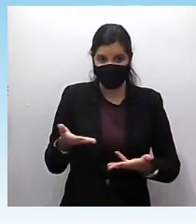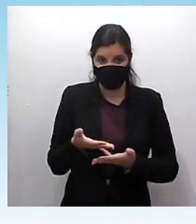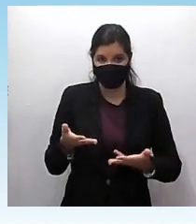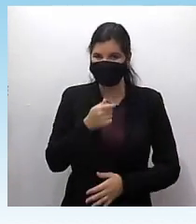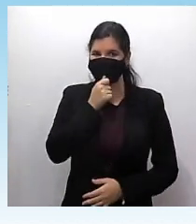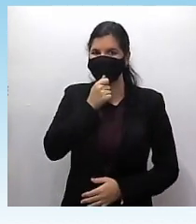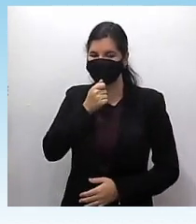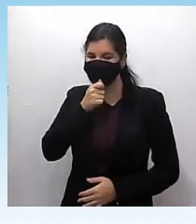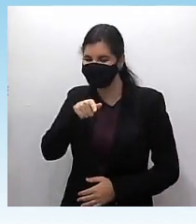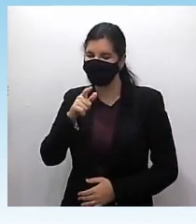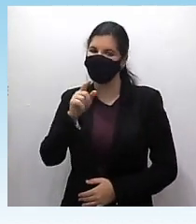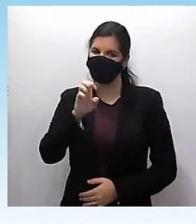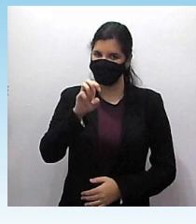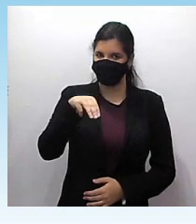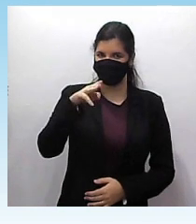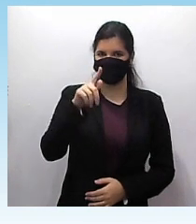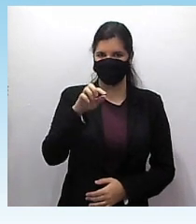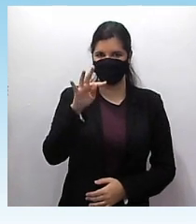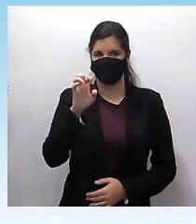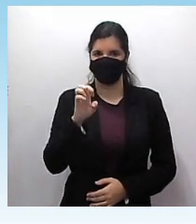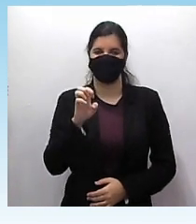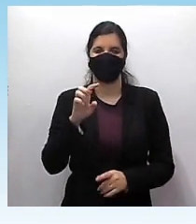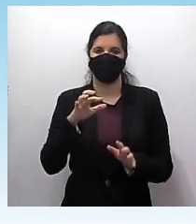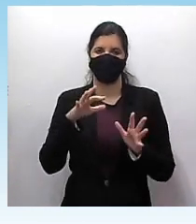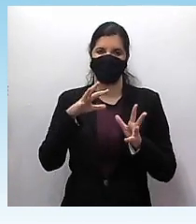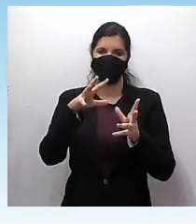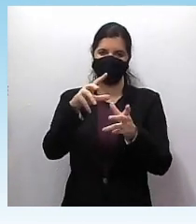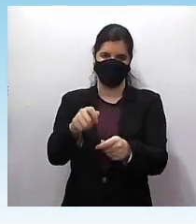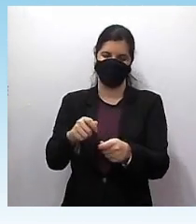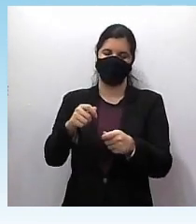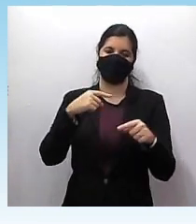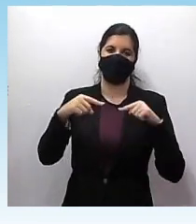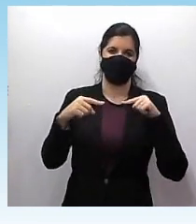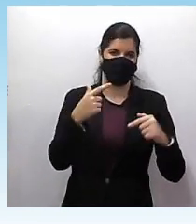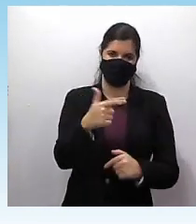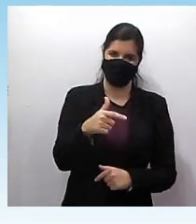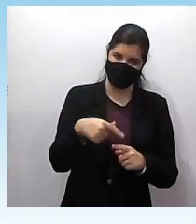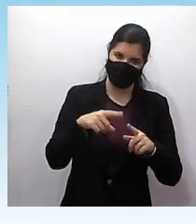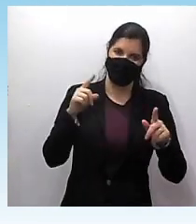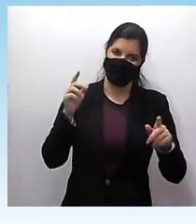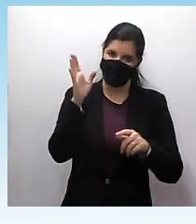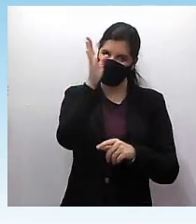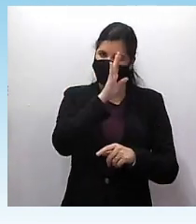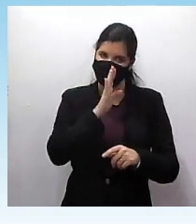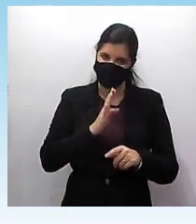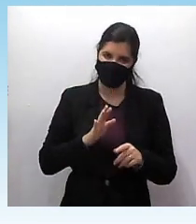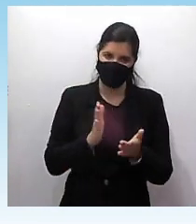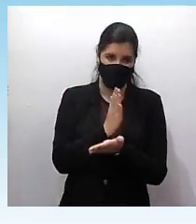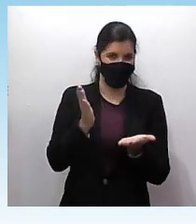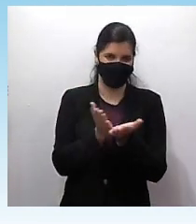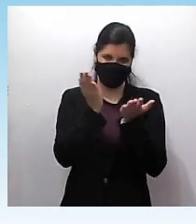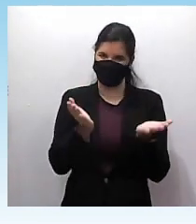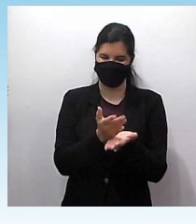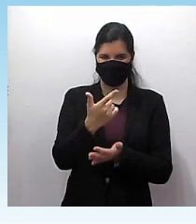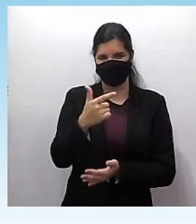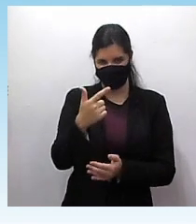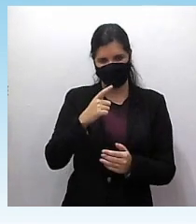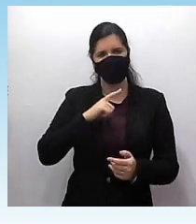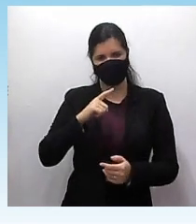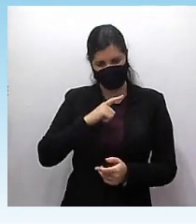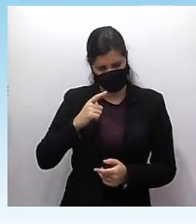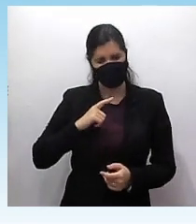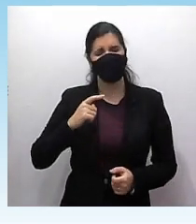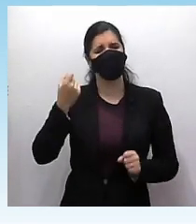país emergente. Nós não somos autores do mundo, mas também não pode-se dizer que o Brasil é um país pobre. porque nós temos